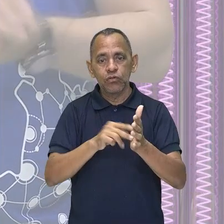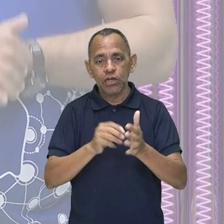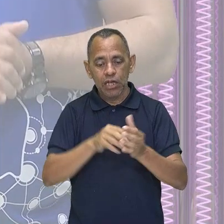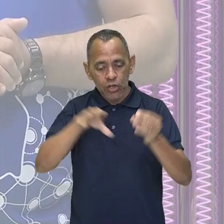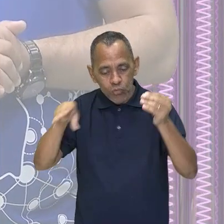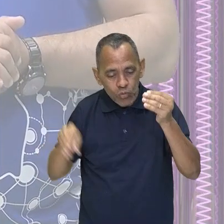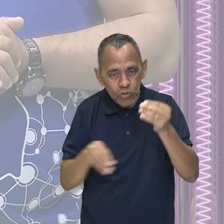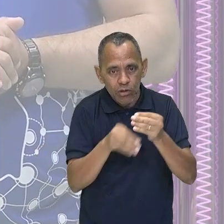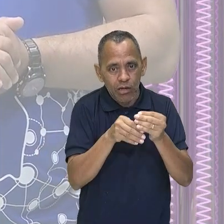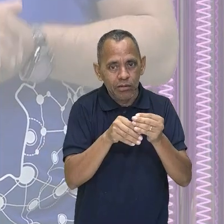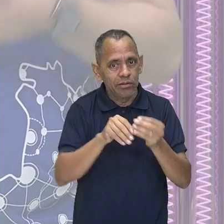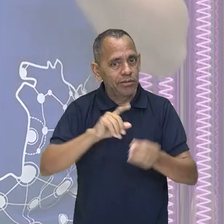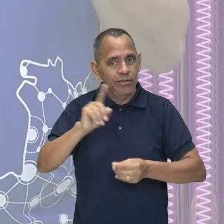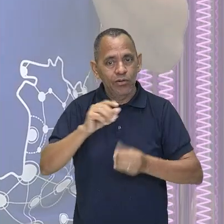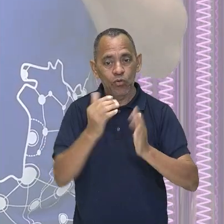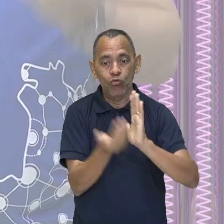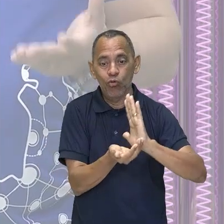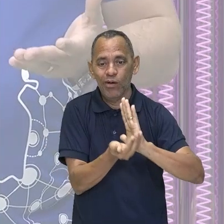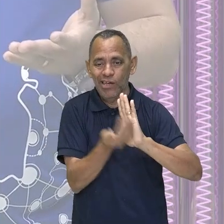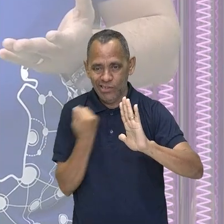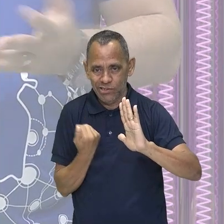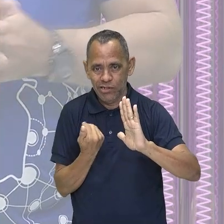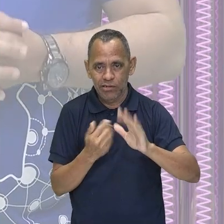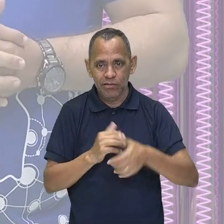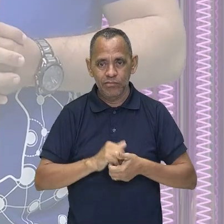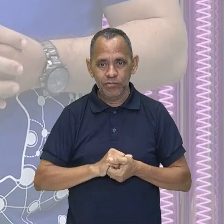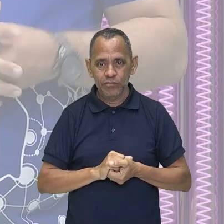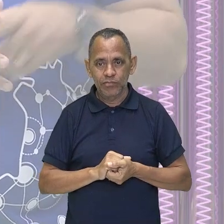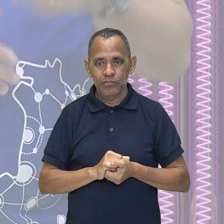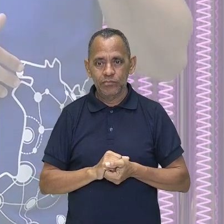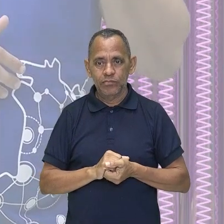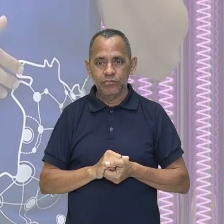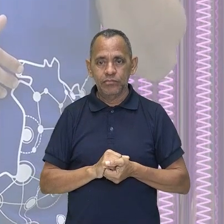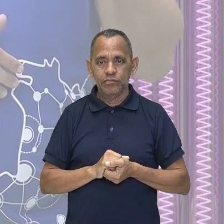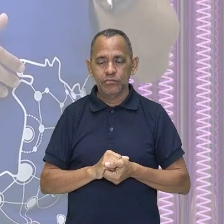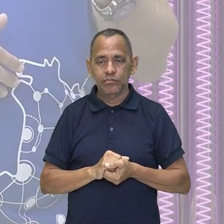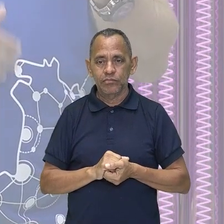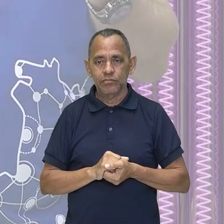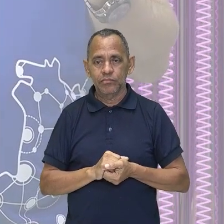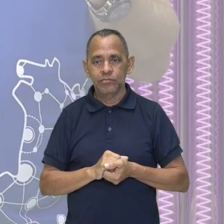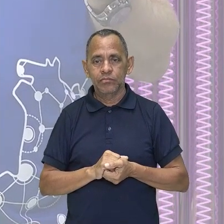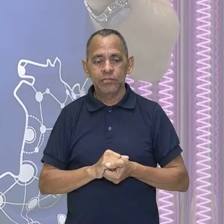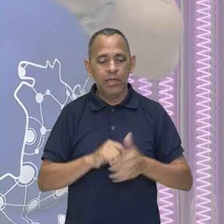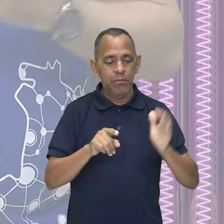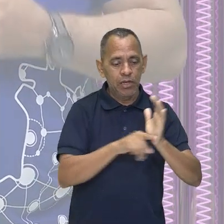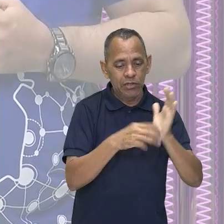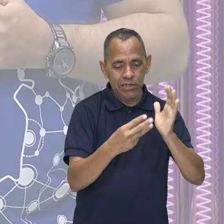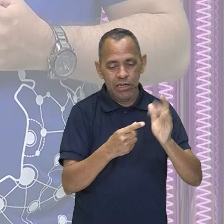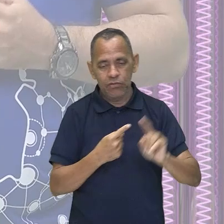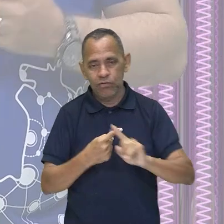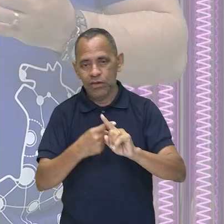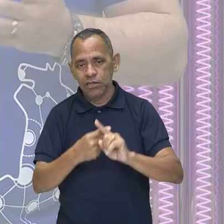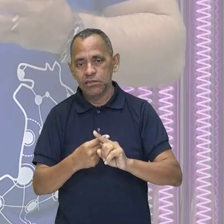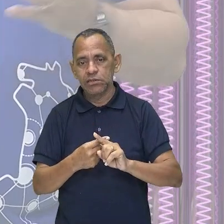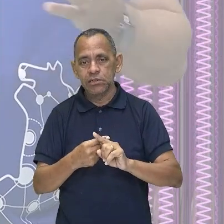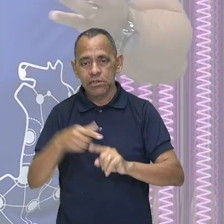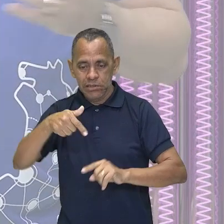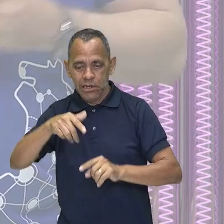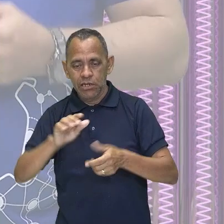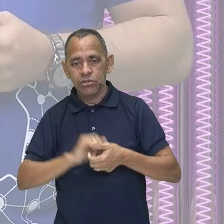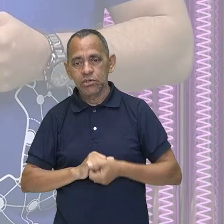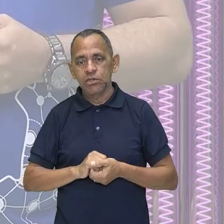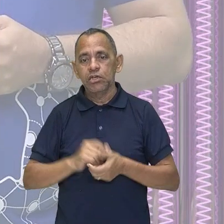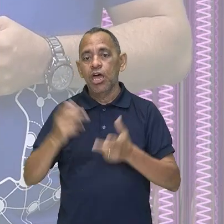3 vezes ali o número, e sim retirar 3 vezes. Então, menos 3 vezes 7 é o mesmo do que eu